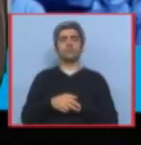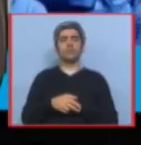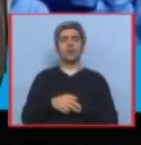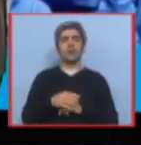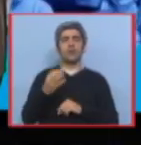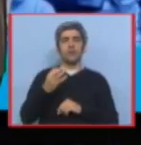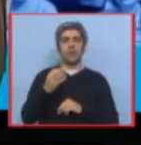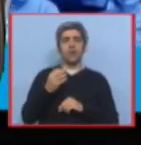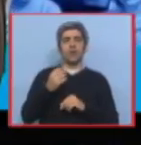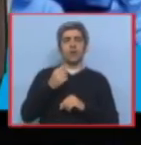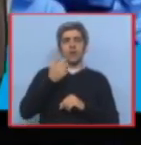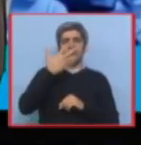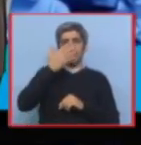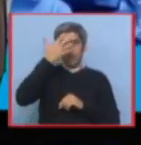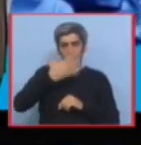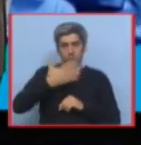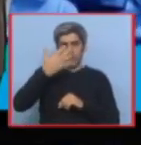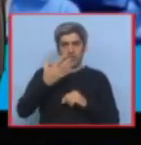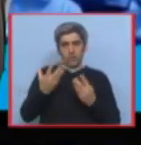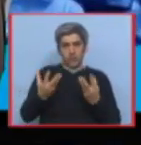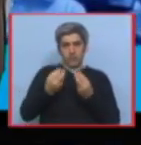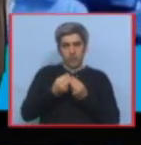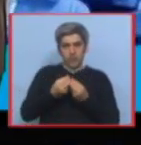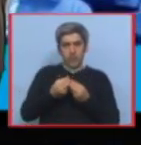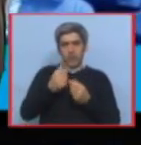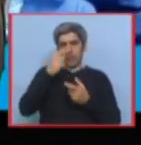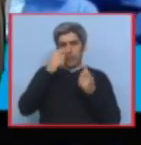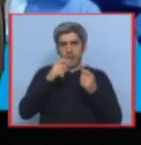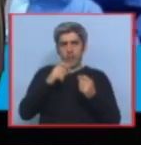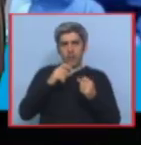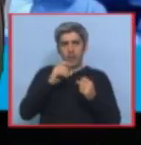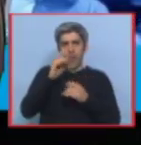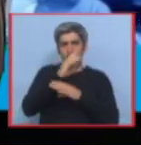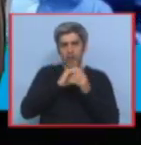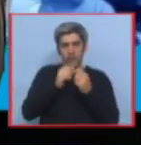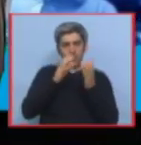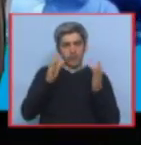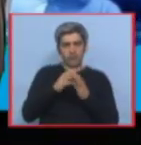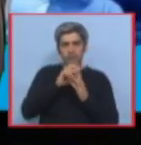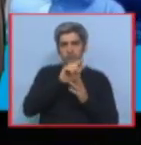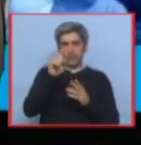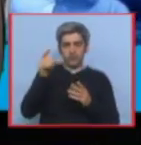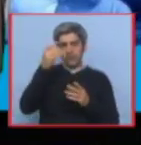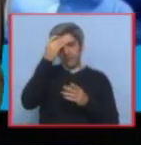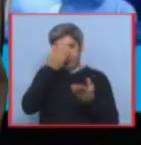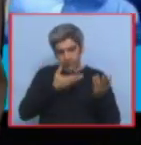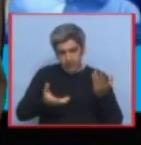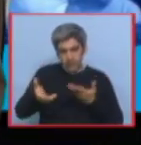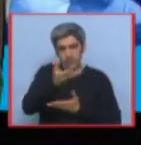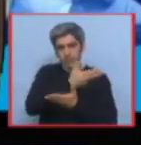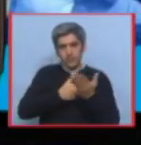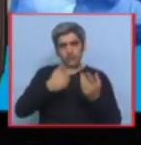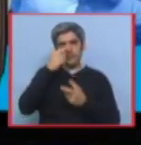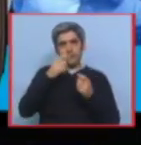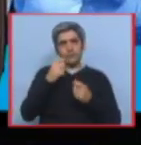onde tivemos 5 dias com gente de toda a Europa, partilhando, e gente